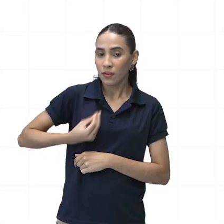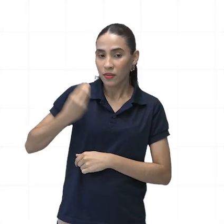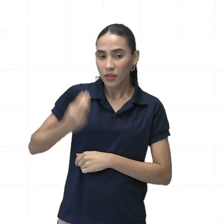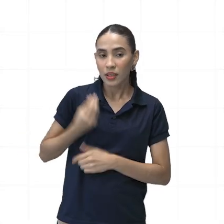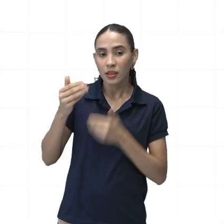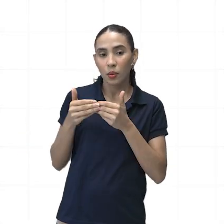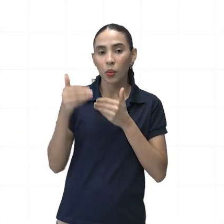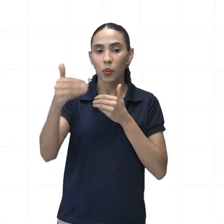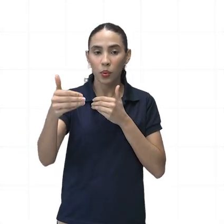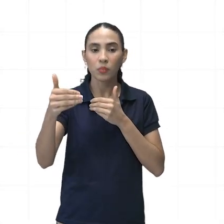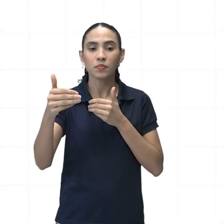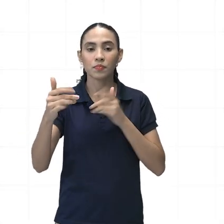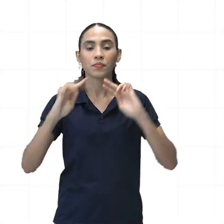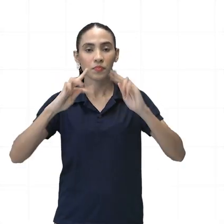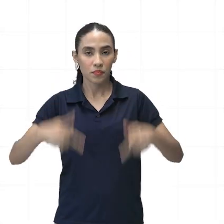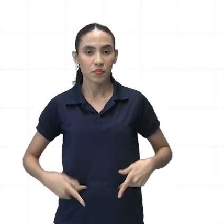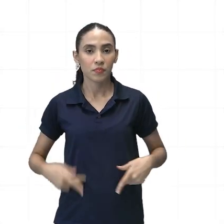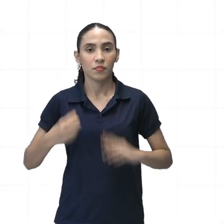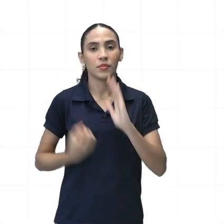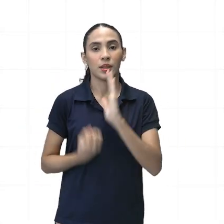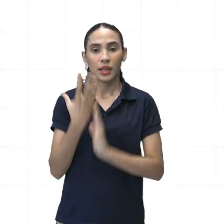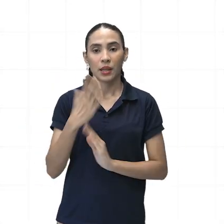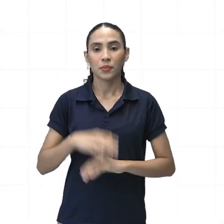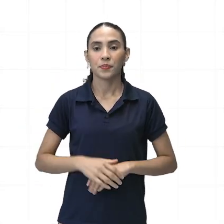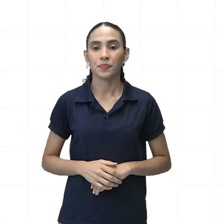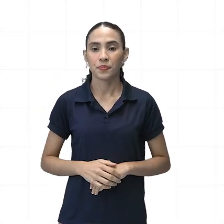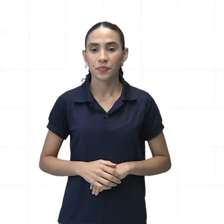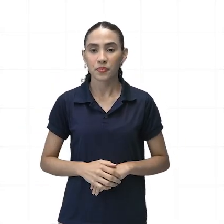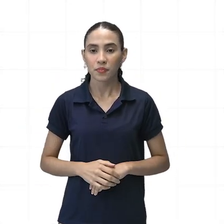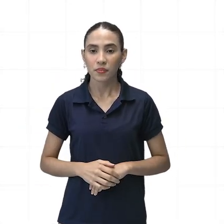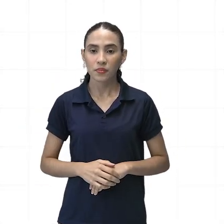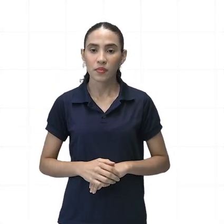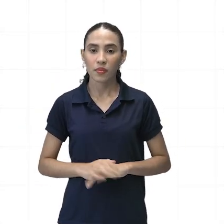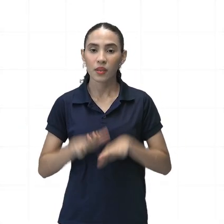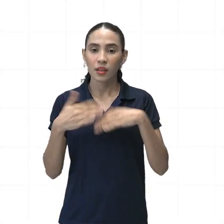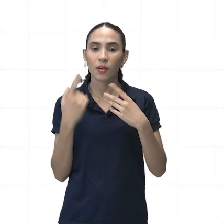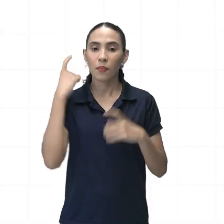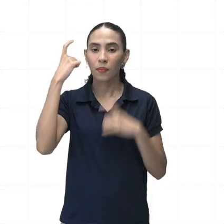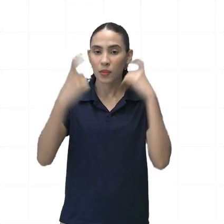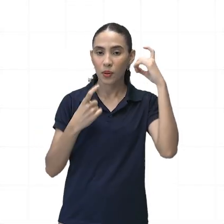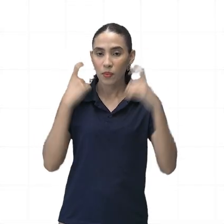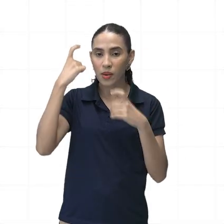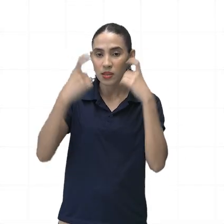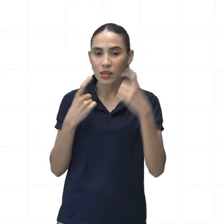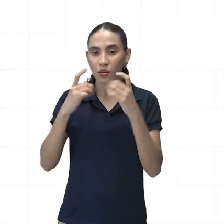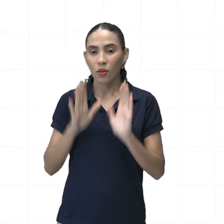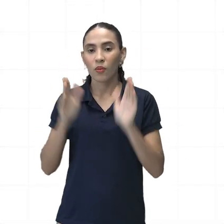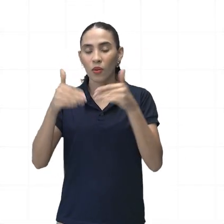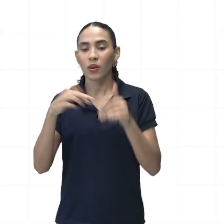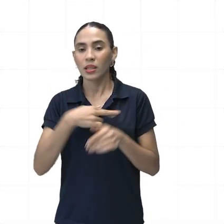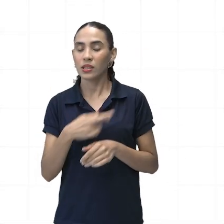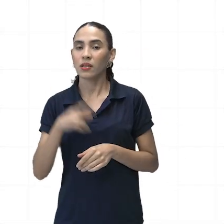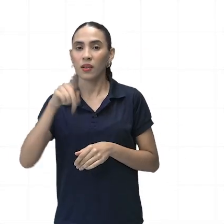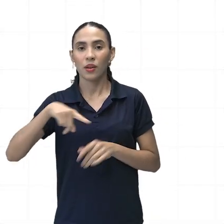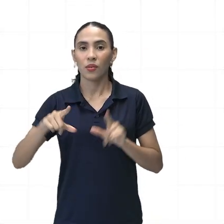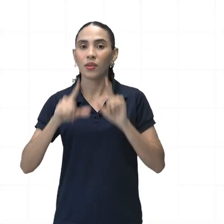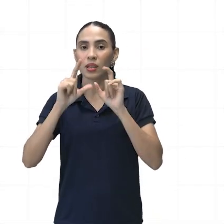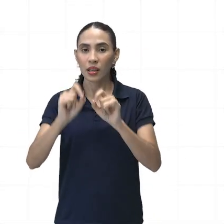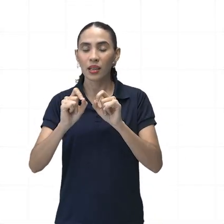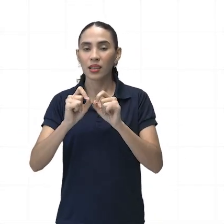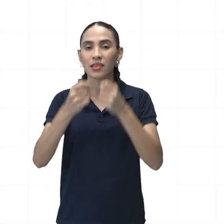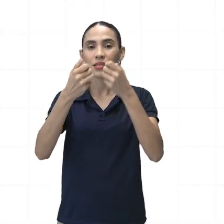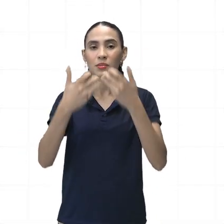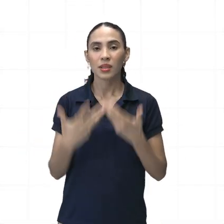passou a existir e o ser humano foi criado. Uma das preocupações da religião é justamente essa,